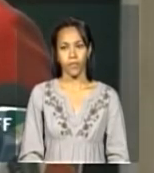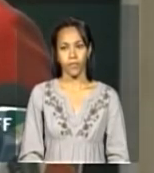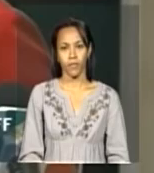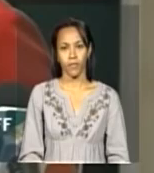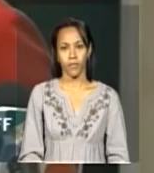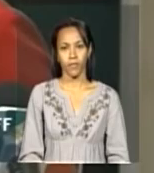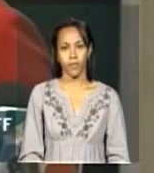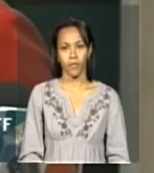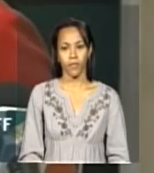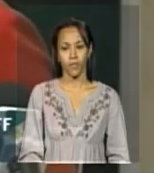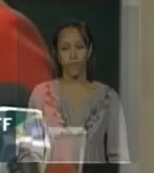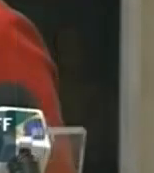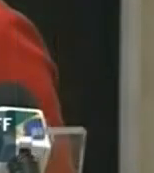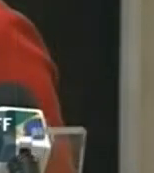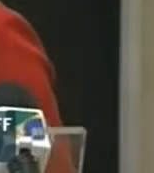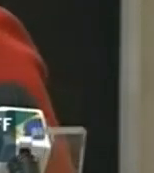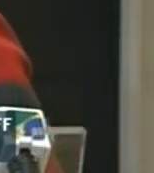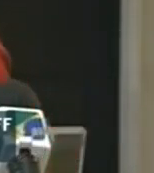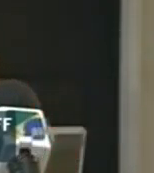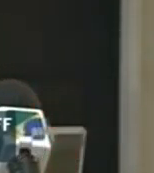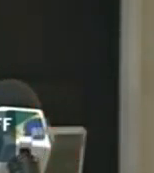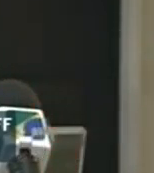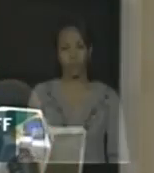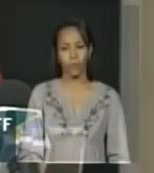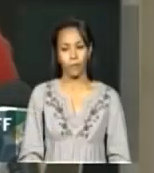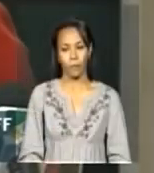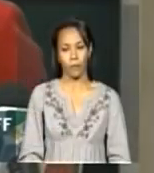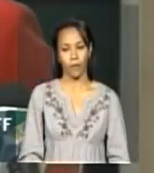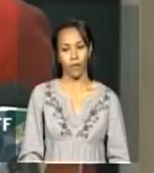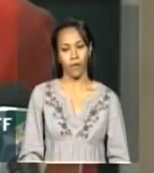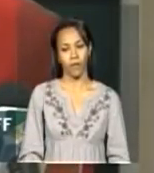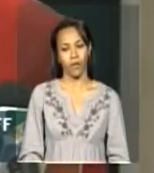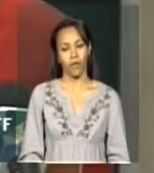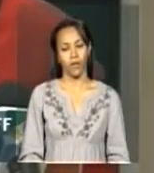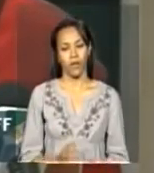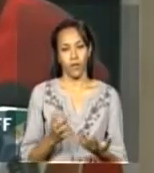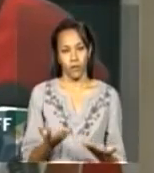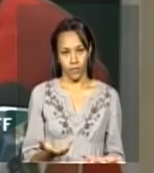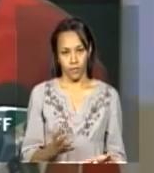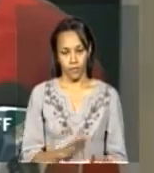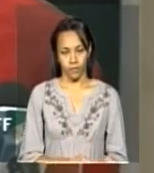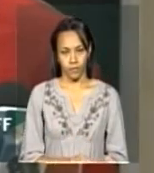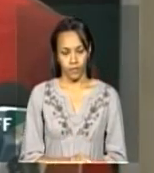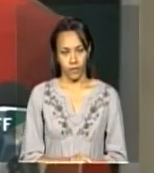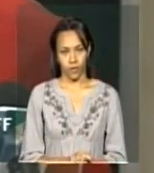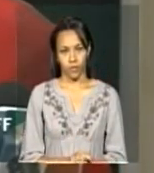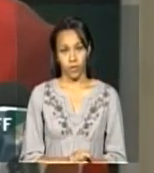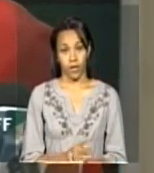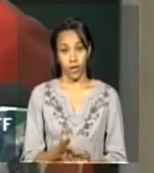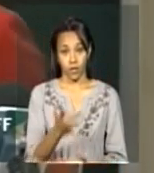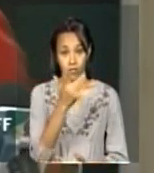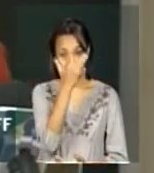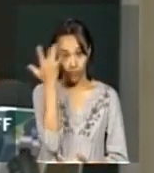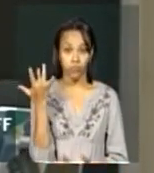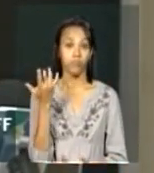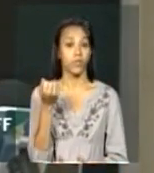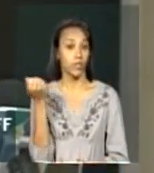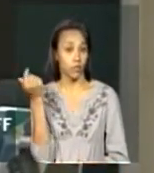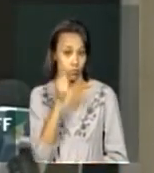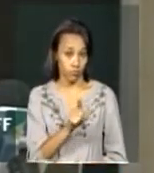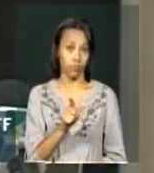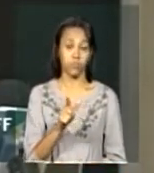relação do IPI. O que a senhora poderia comentar? Olha, eh, em relação à aqueles que obtiveram em